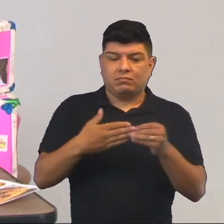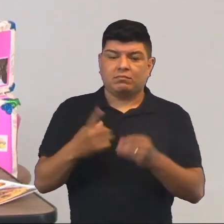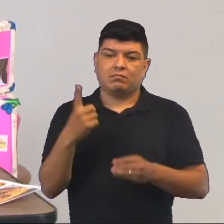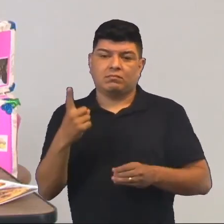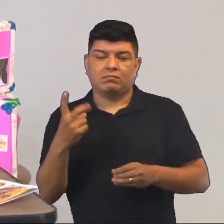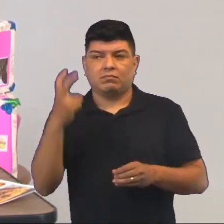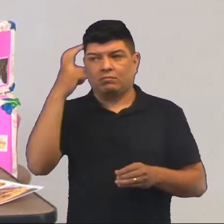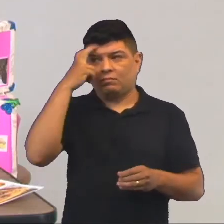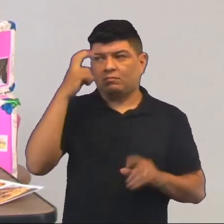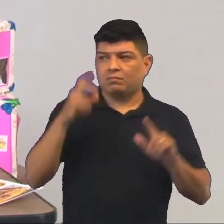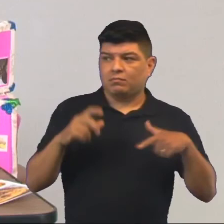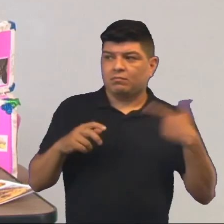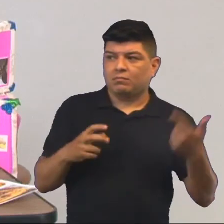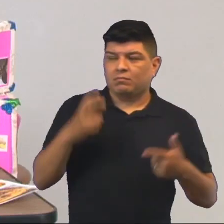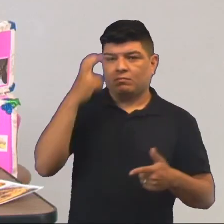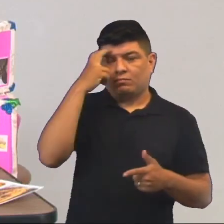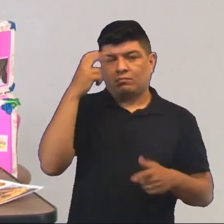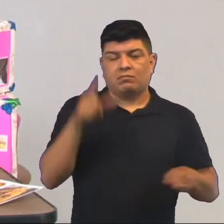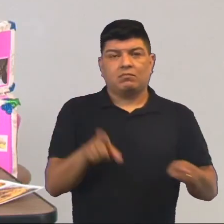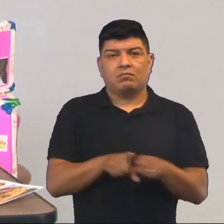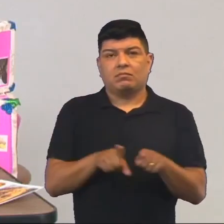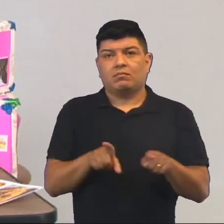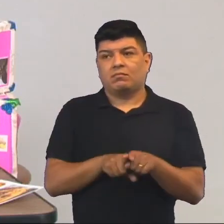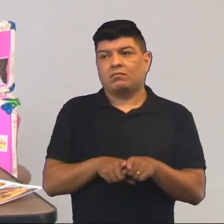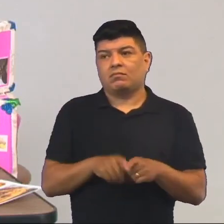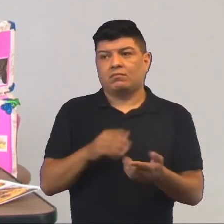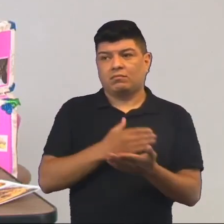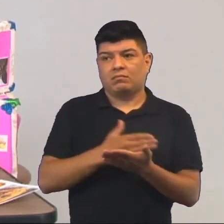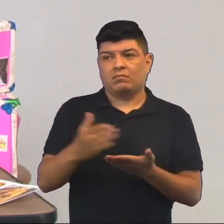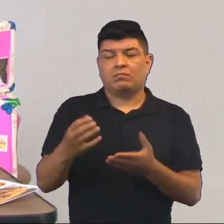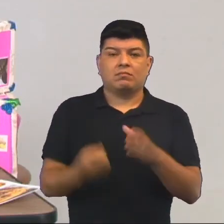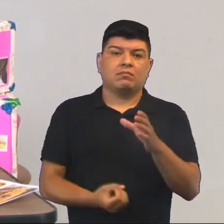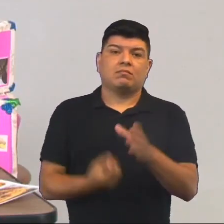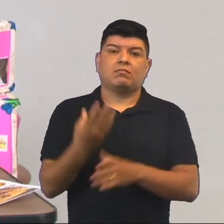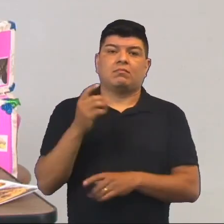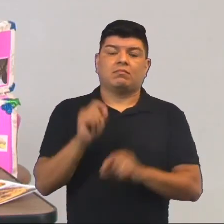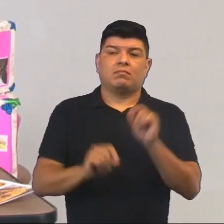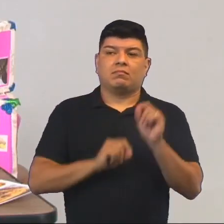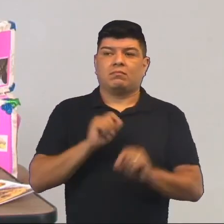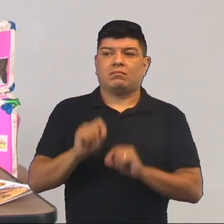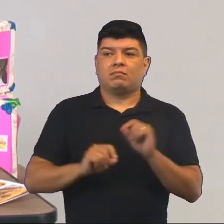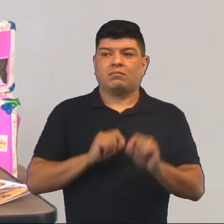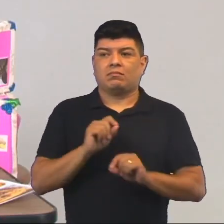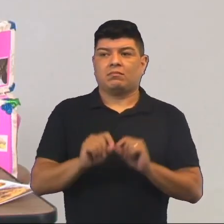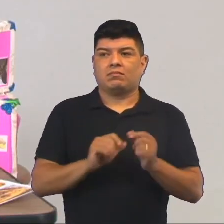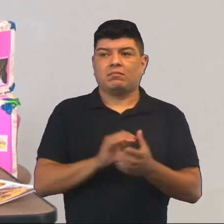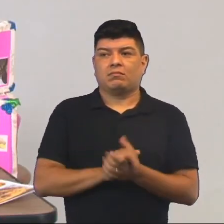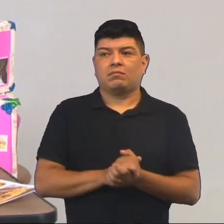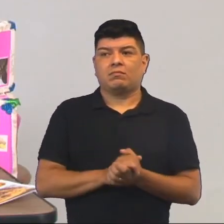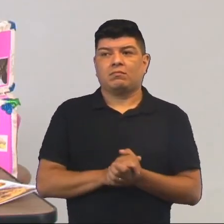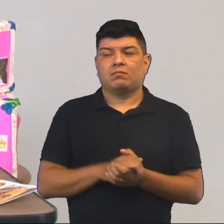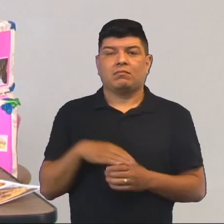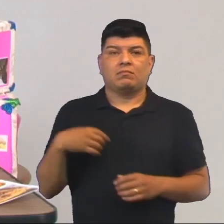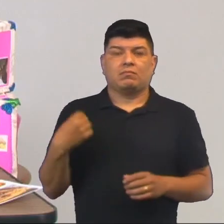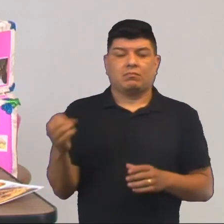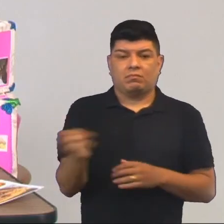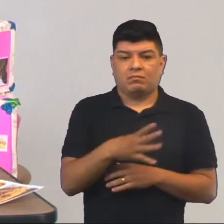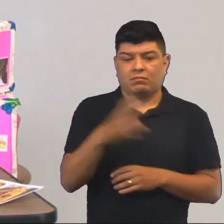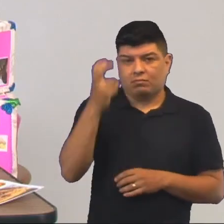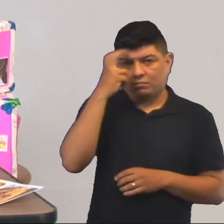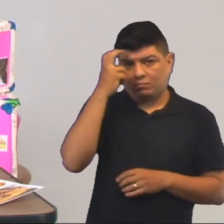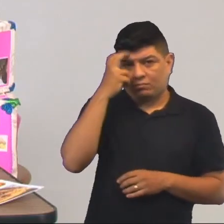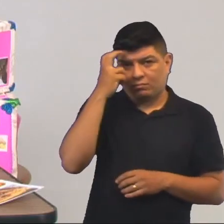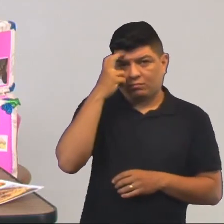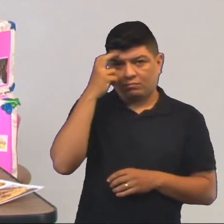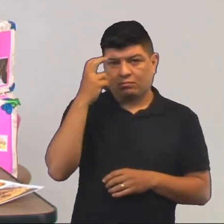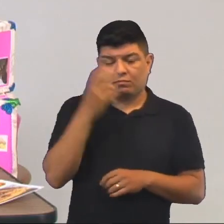de um povo, um pouquinho da cultura do outro e começamos a formar o quê? Começamos a formar novas culturas,